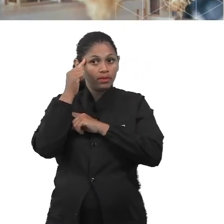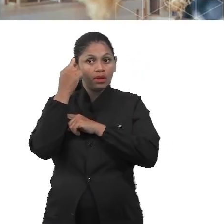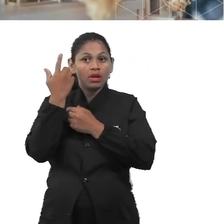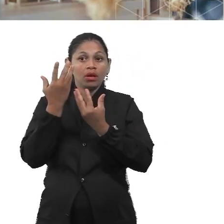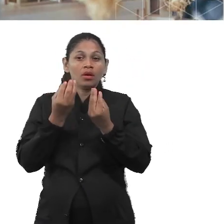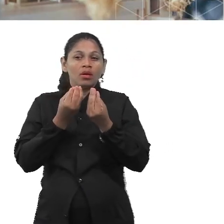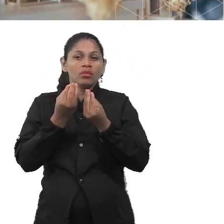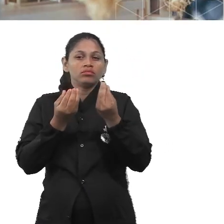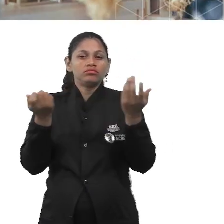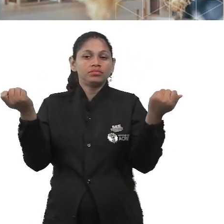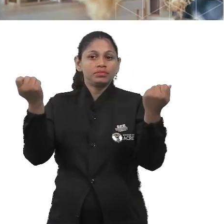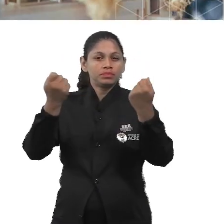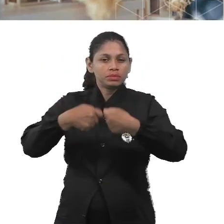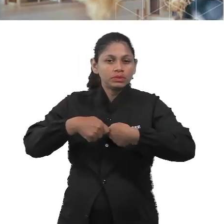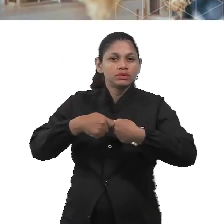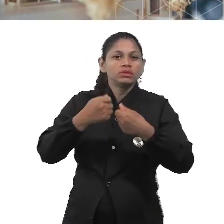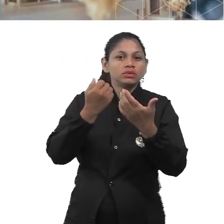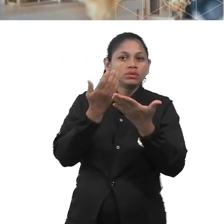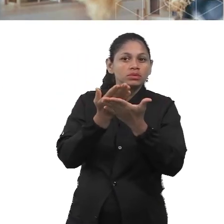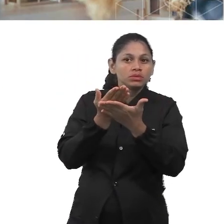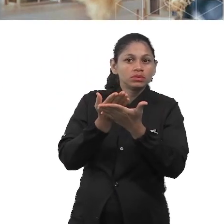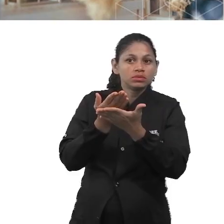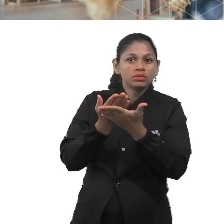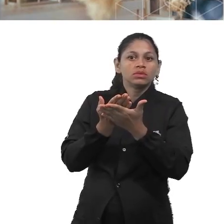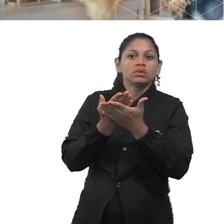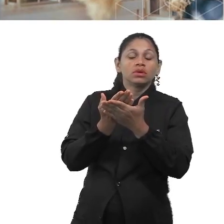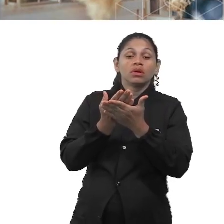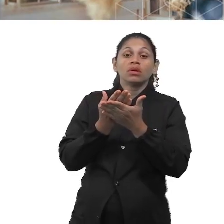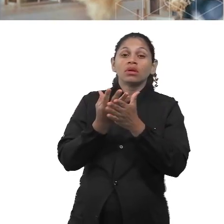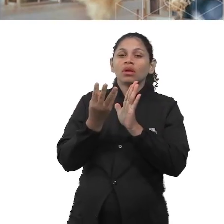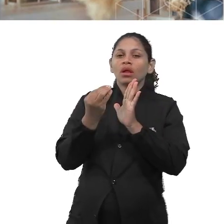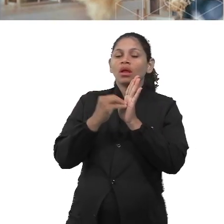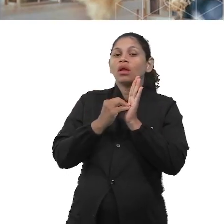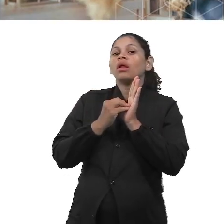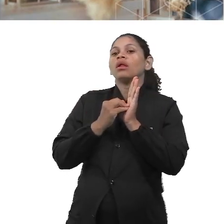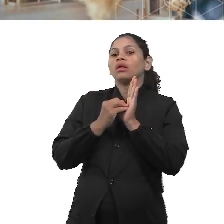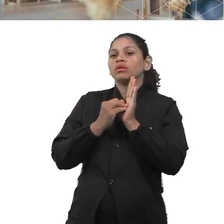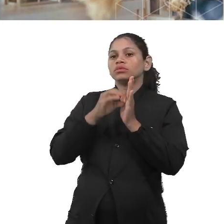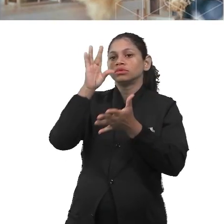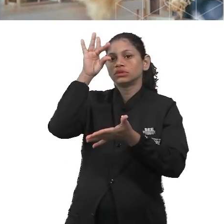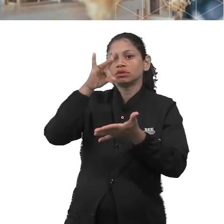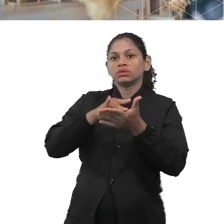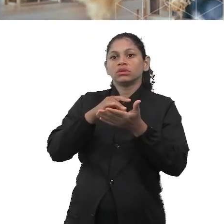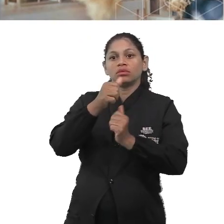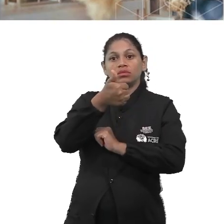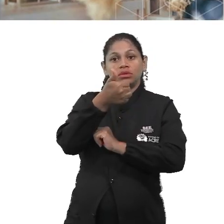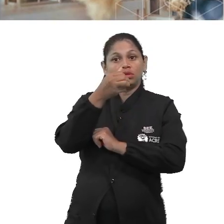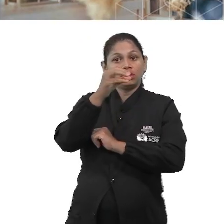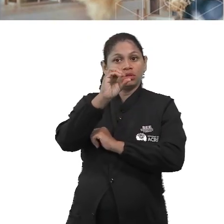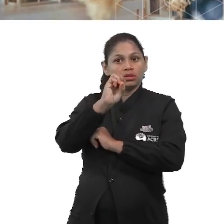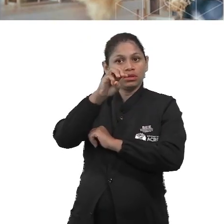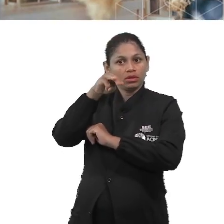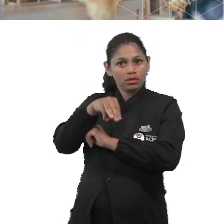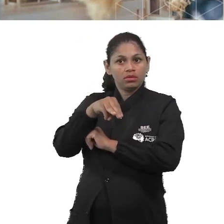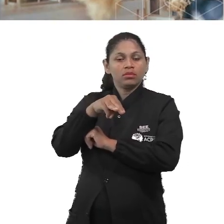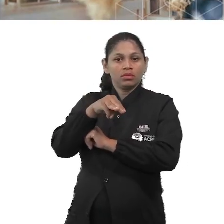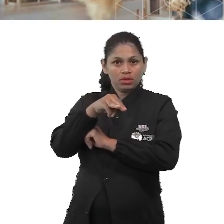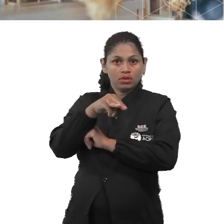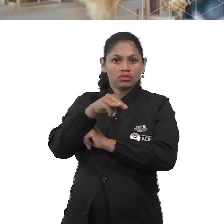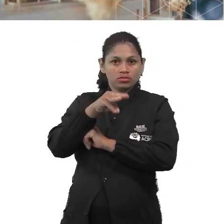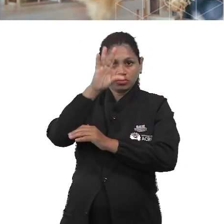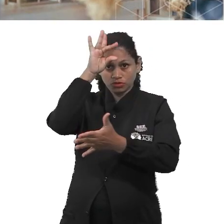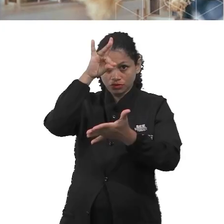possível trabalhar isso de uma forma, uma aplicação real, envolvendo dimensões, 10 metros de parede real, né? E você